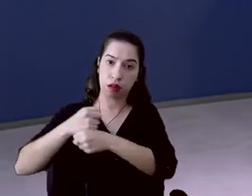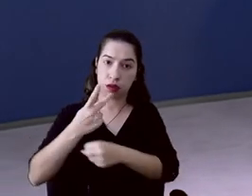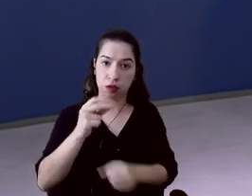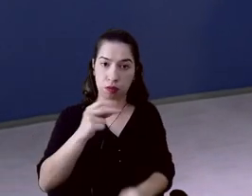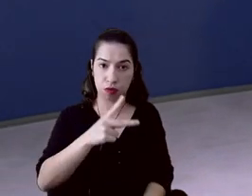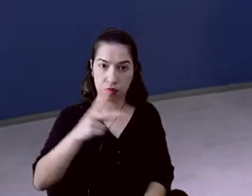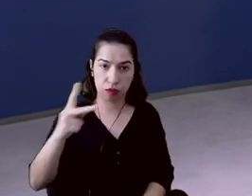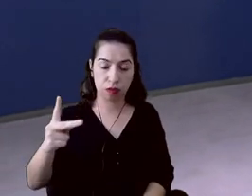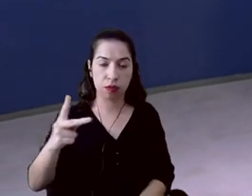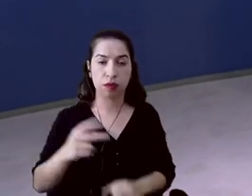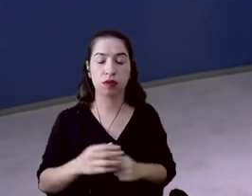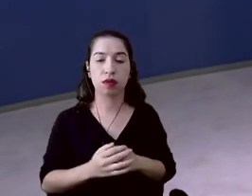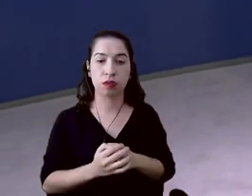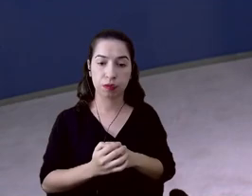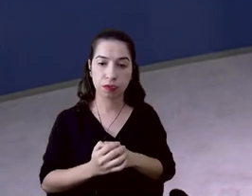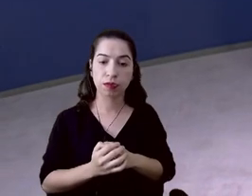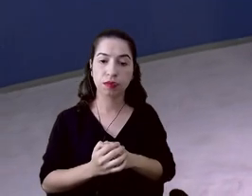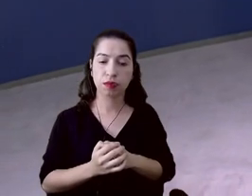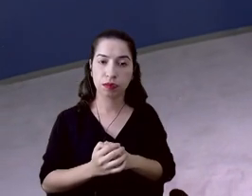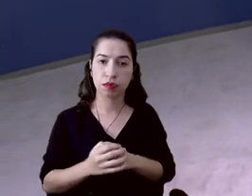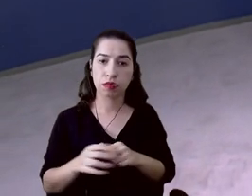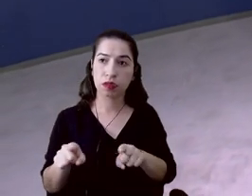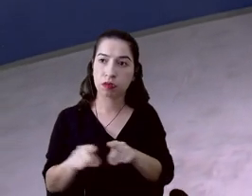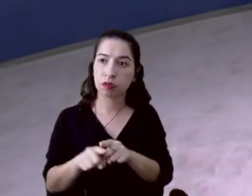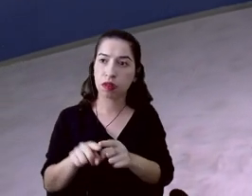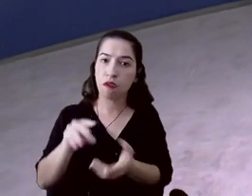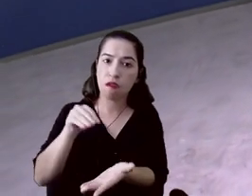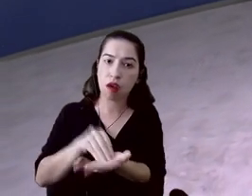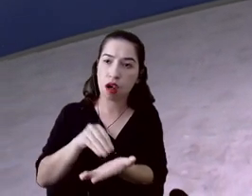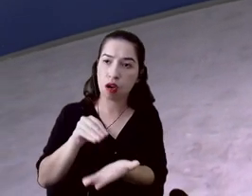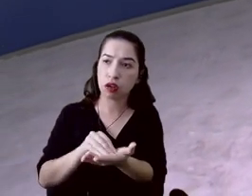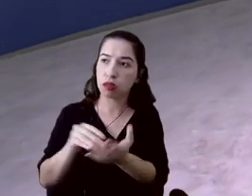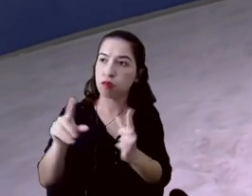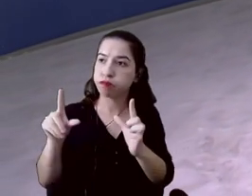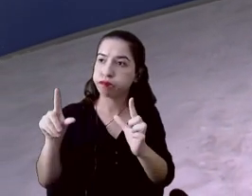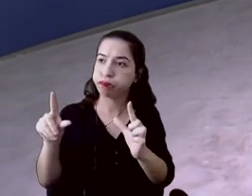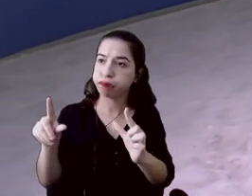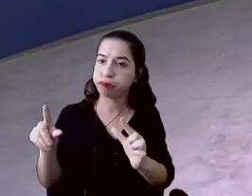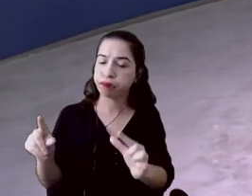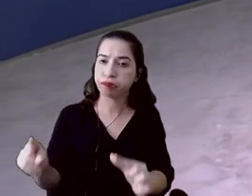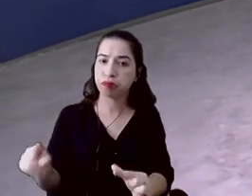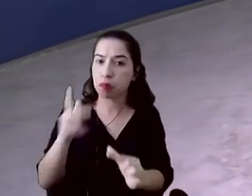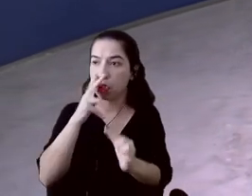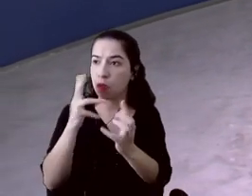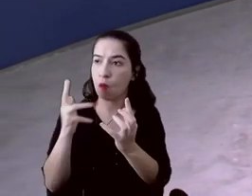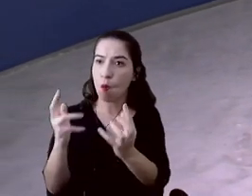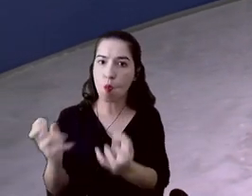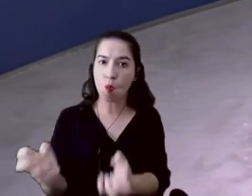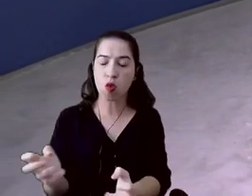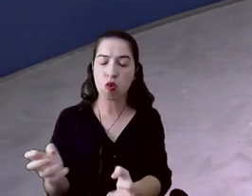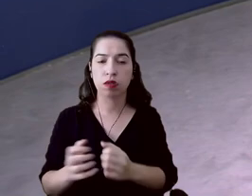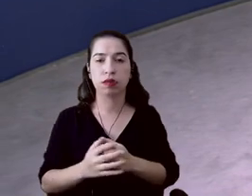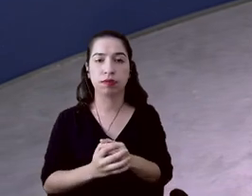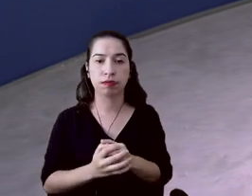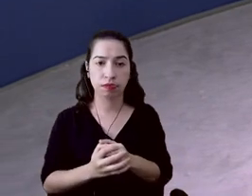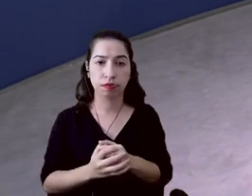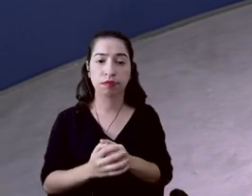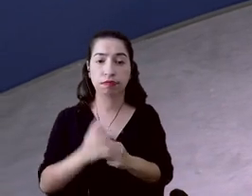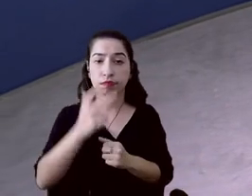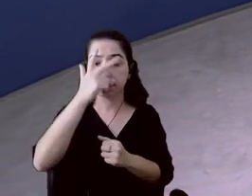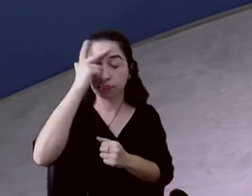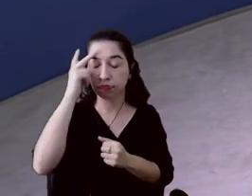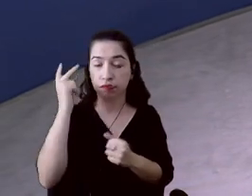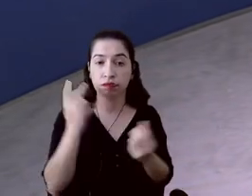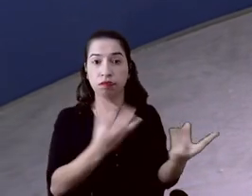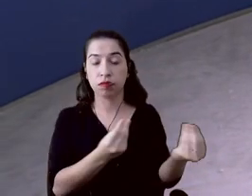e escassez ela veio muito rápido o negócio secou e acho que pegou muita gente de surpresa